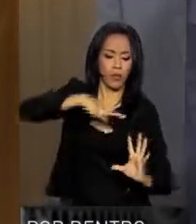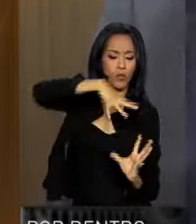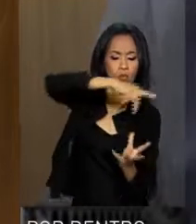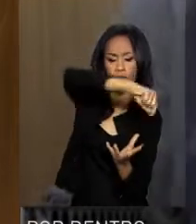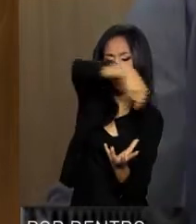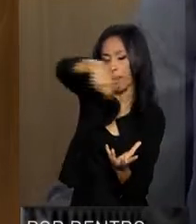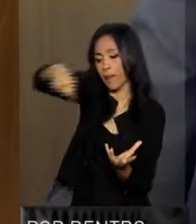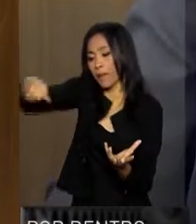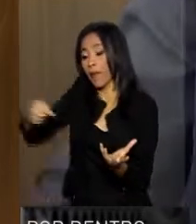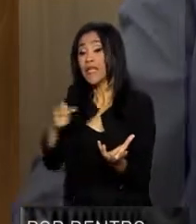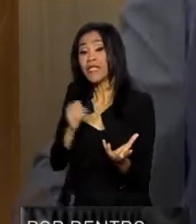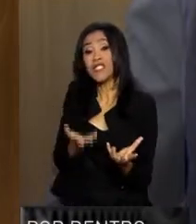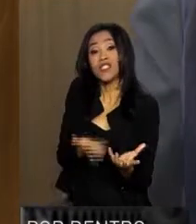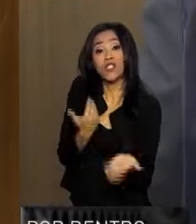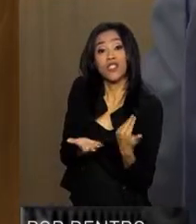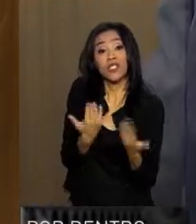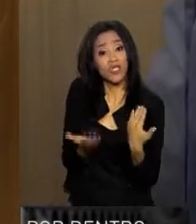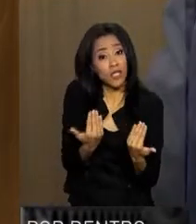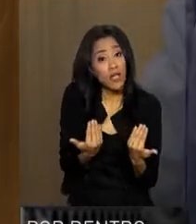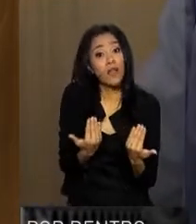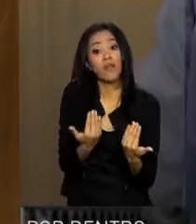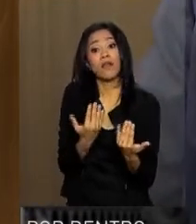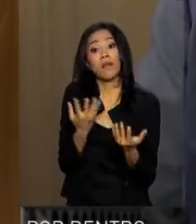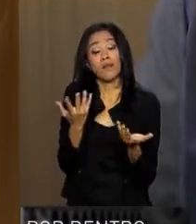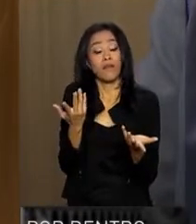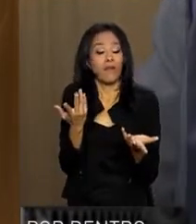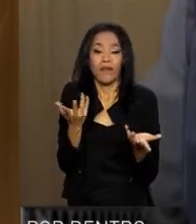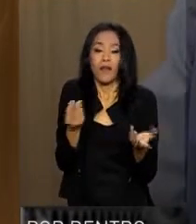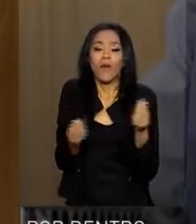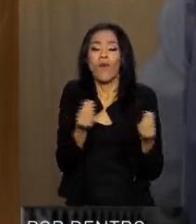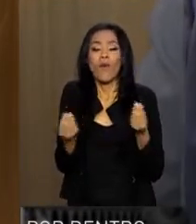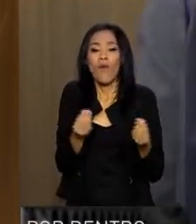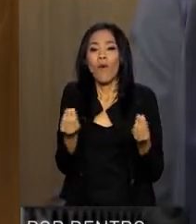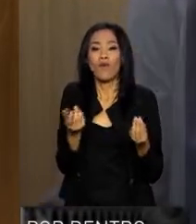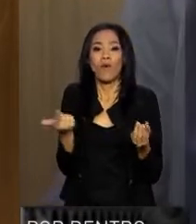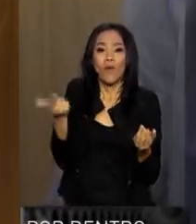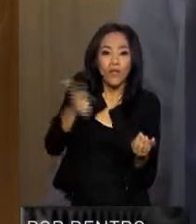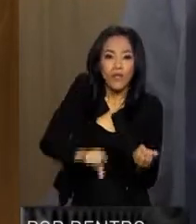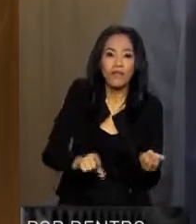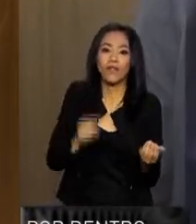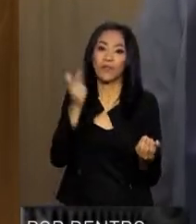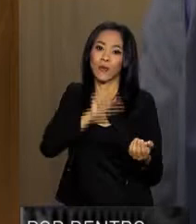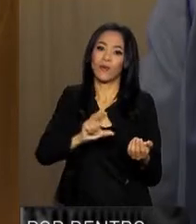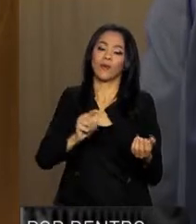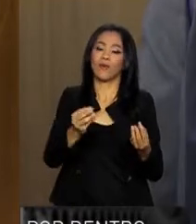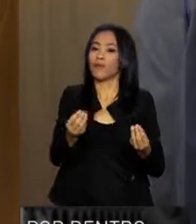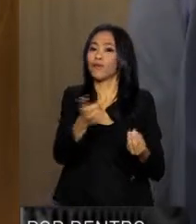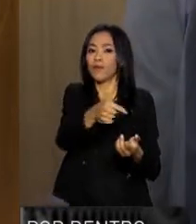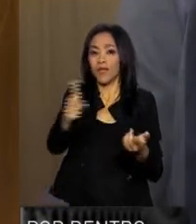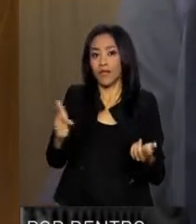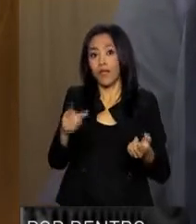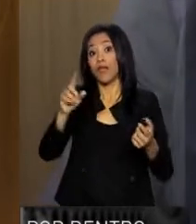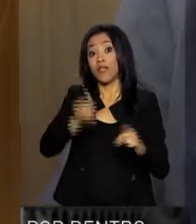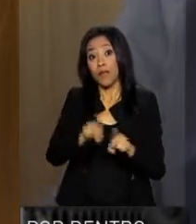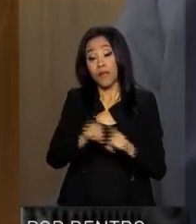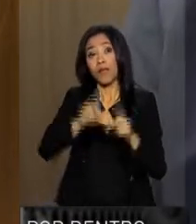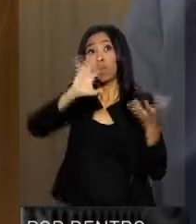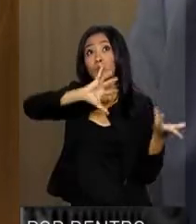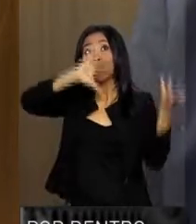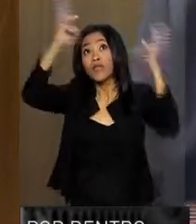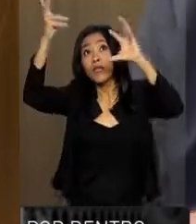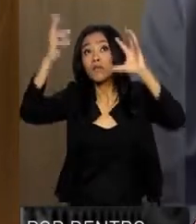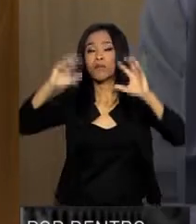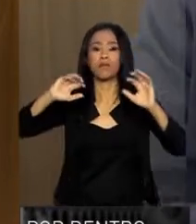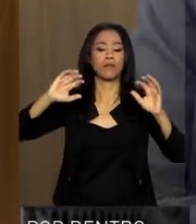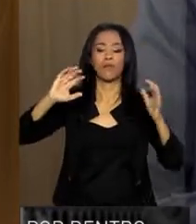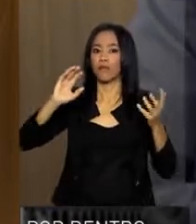consegue repor mundo em que o aquecimento é uma realidade que está mudando o regime de chuvas que está fazendo com